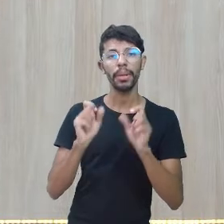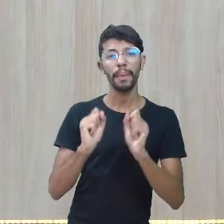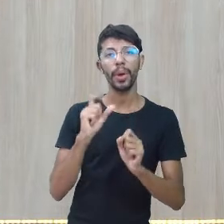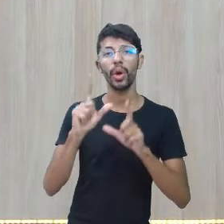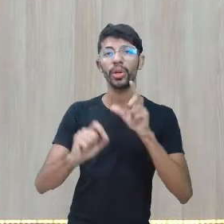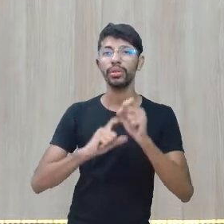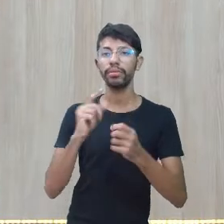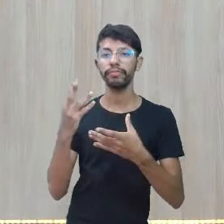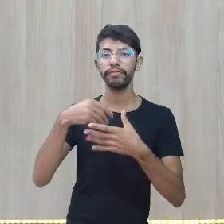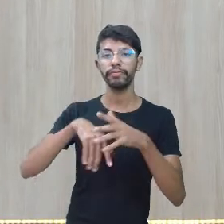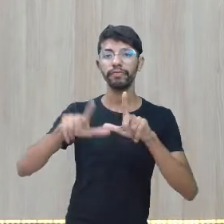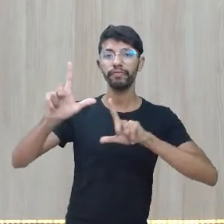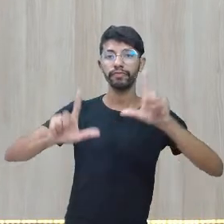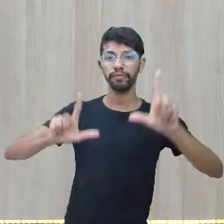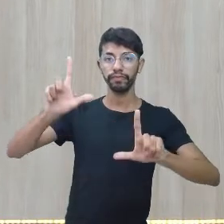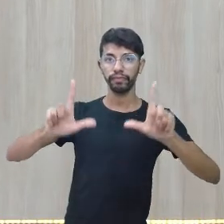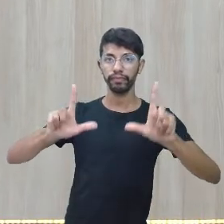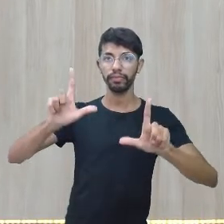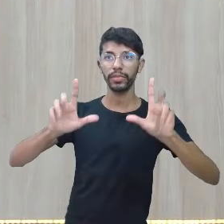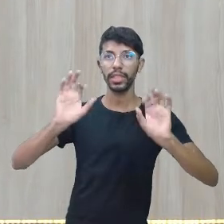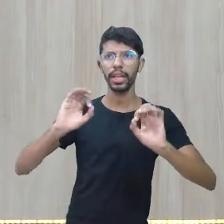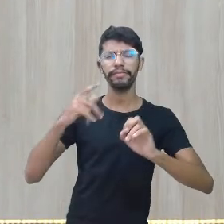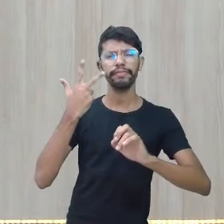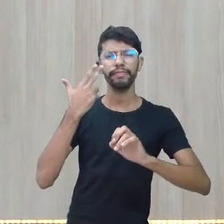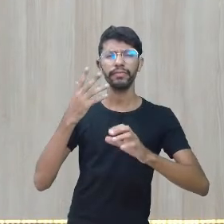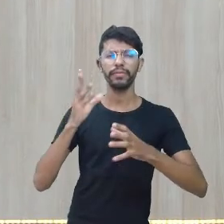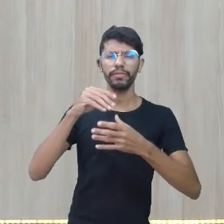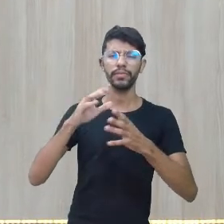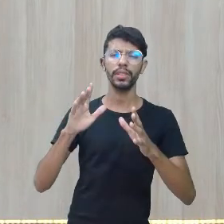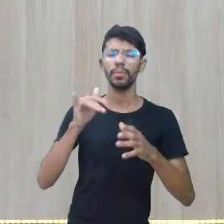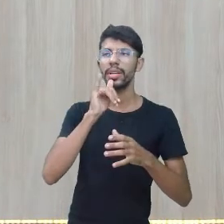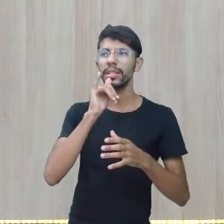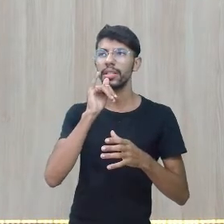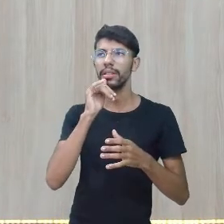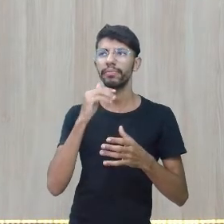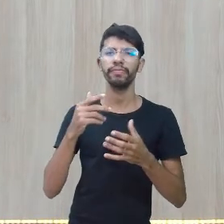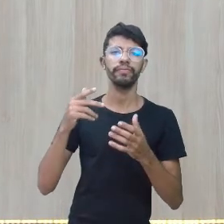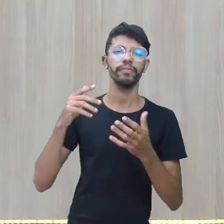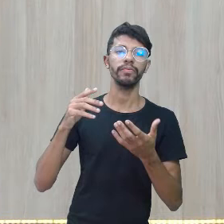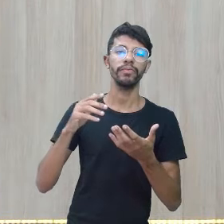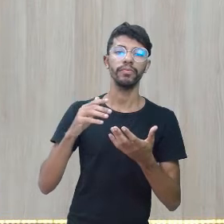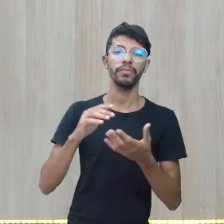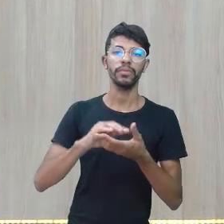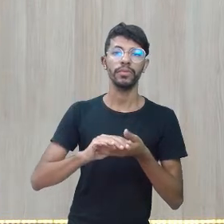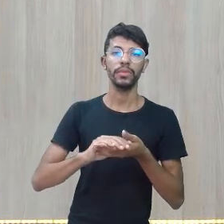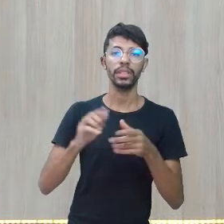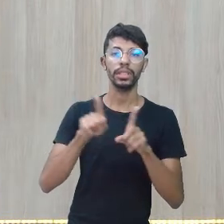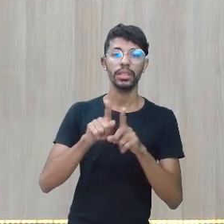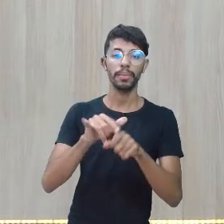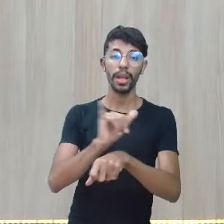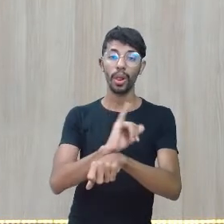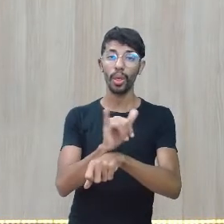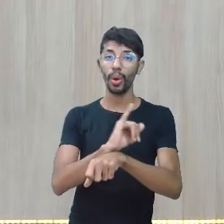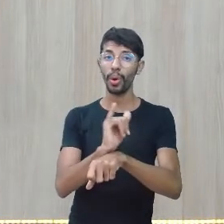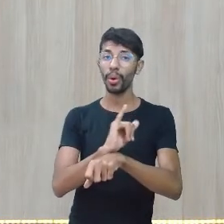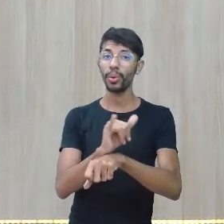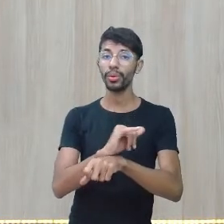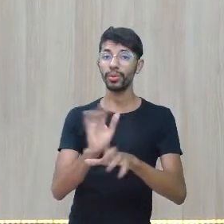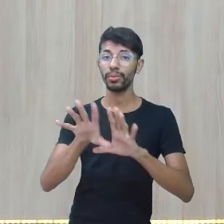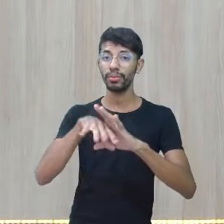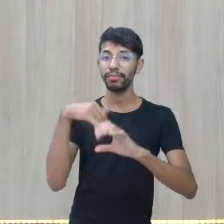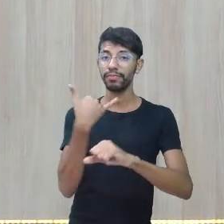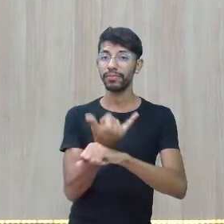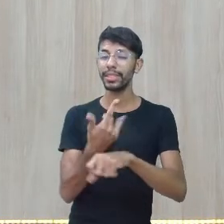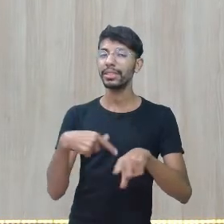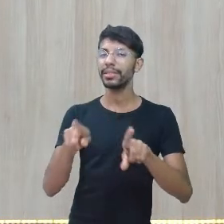programas televisivos, né, que são muito comuns em programas de entretenimento. Eles podem aparecer também em canais do YouTube, né? A gente tem